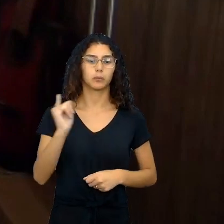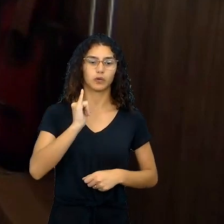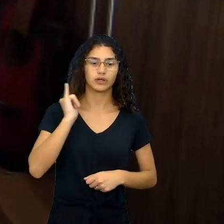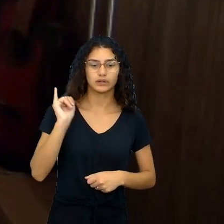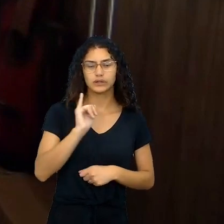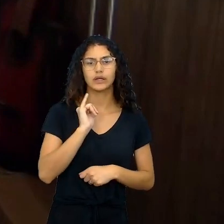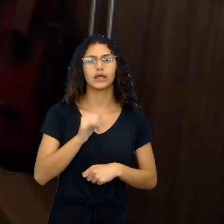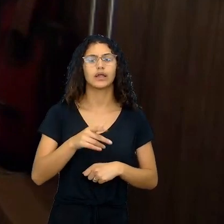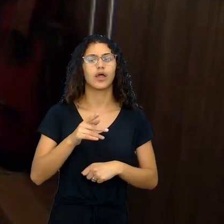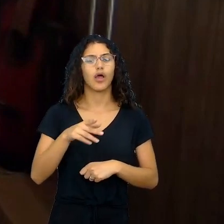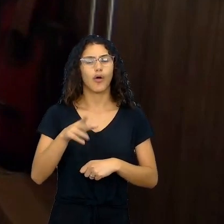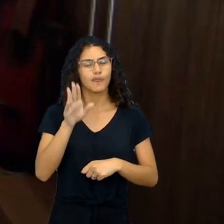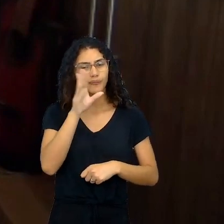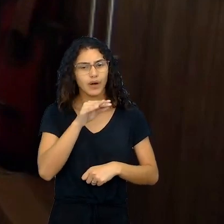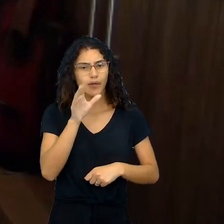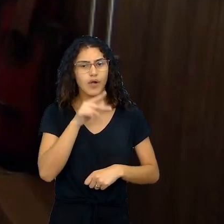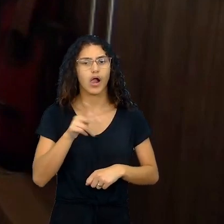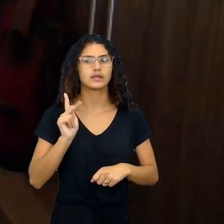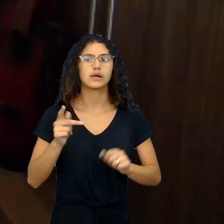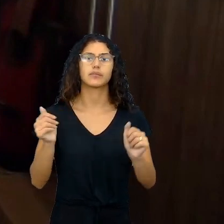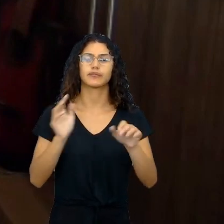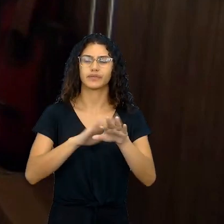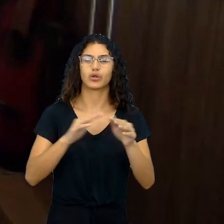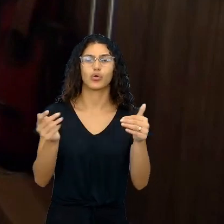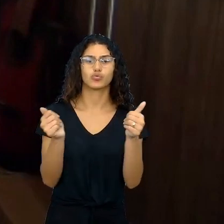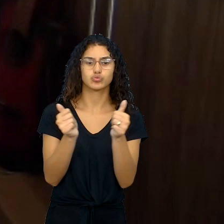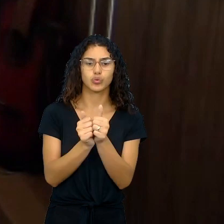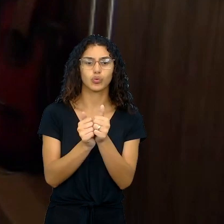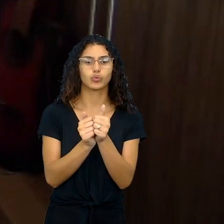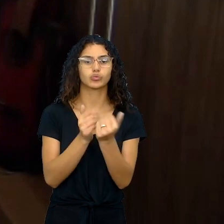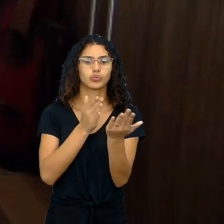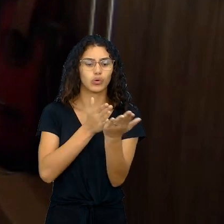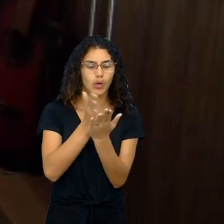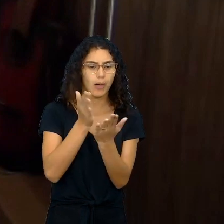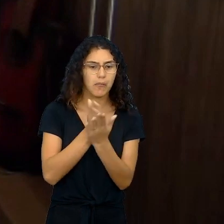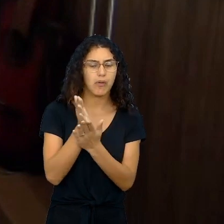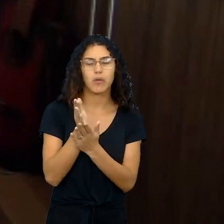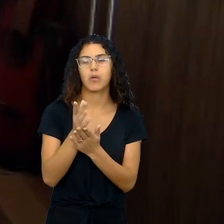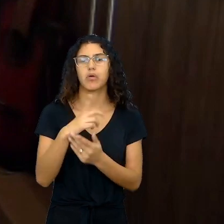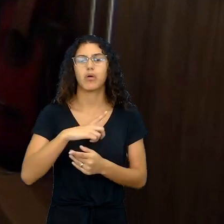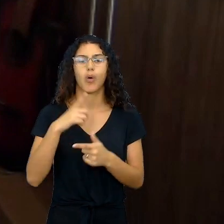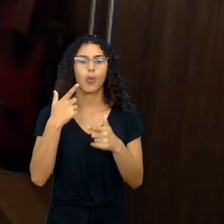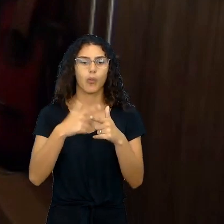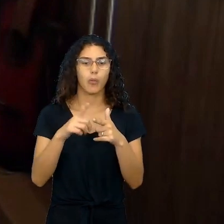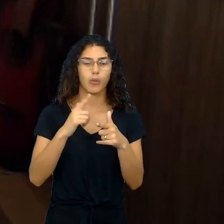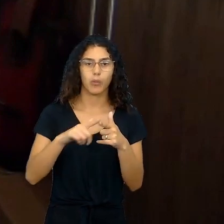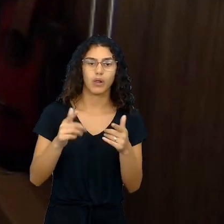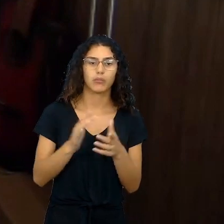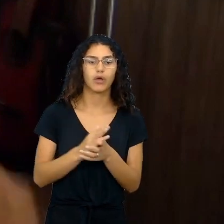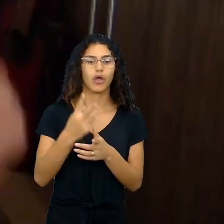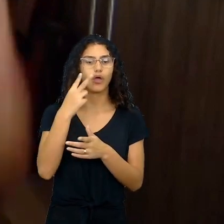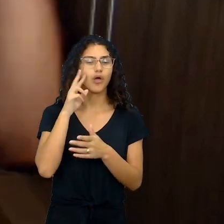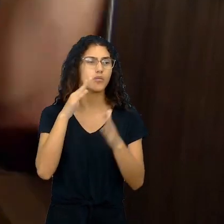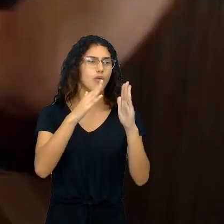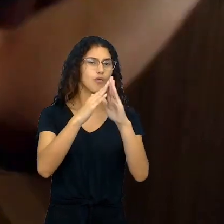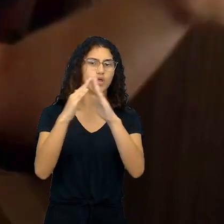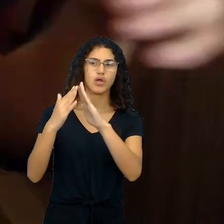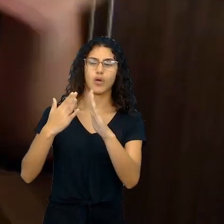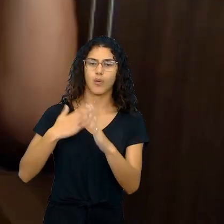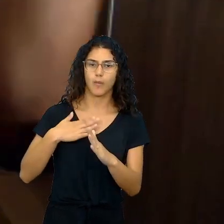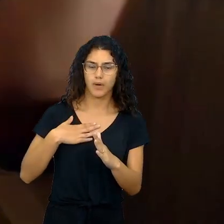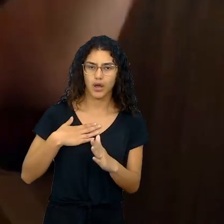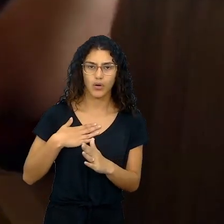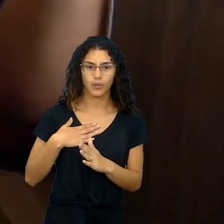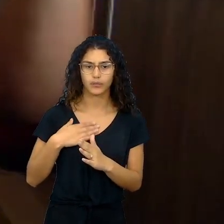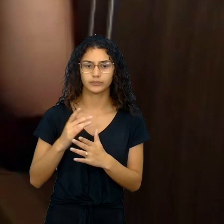gente insiste de fazer as coisas juntos e ir num caminho para tentar resolver esses problemas. Aí eu olho para o meu vizinho, olho para o